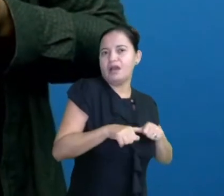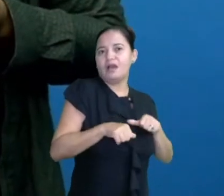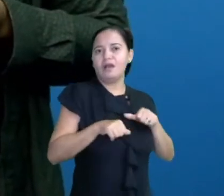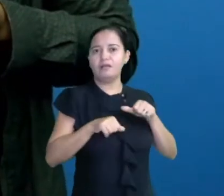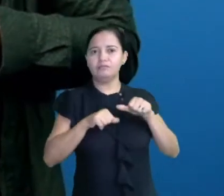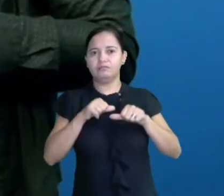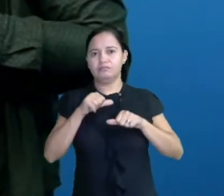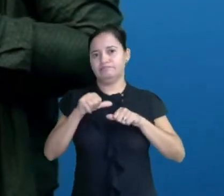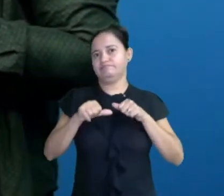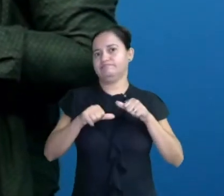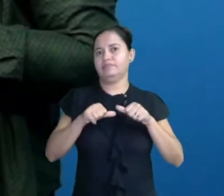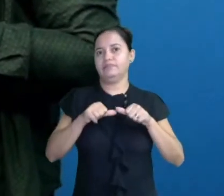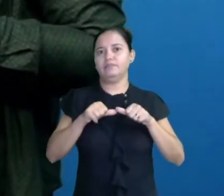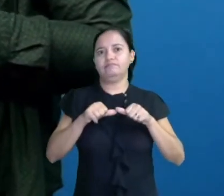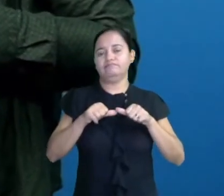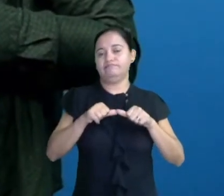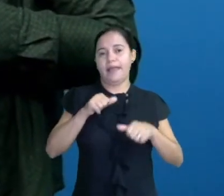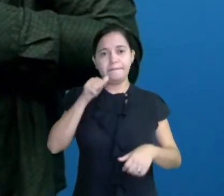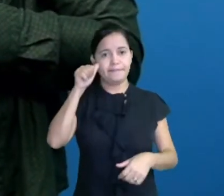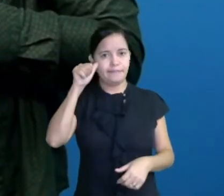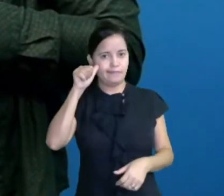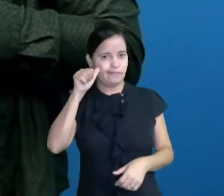promissor dessa mulher,